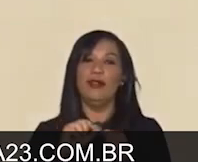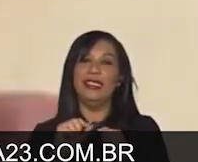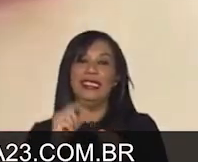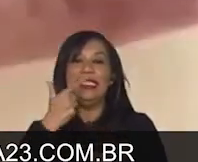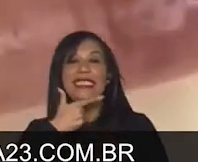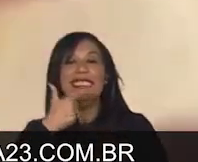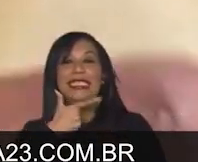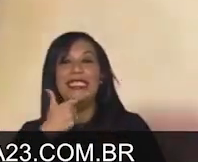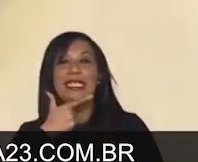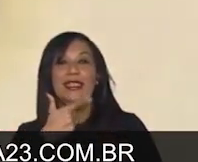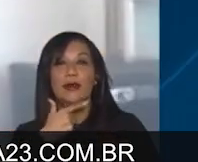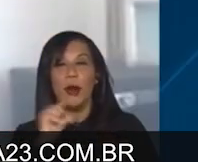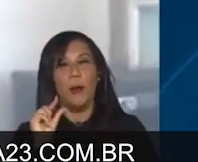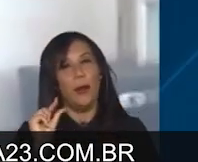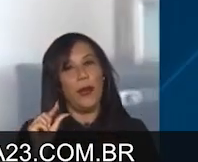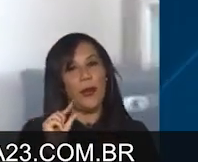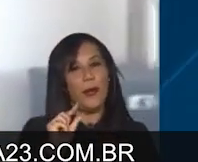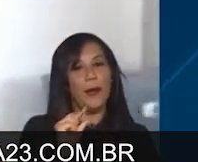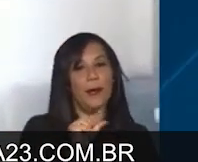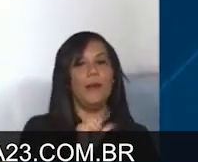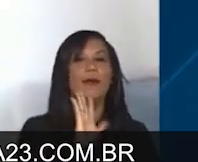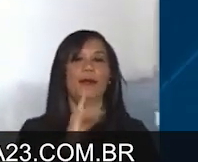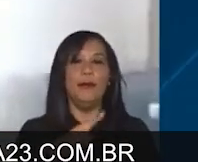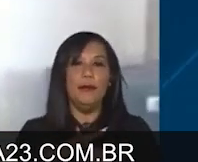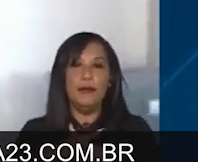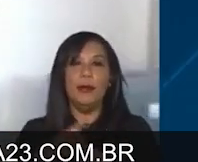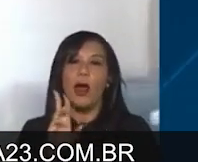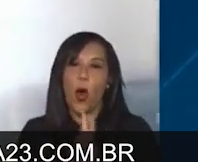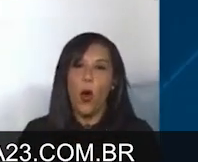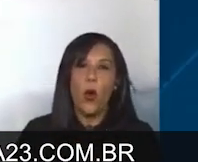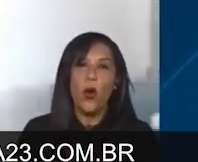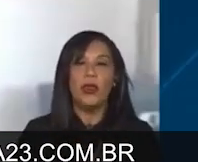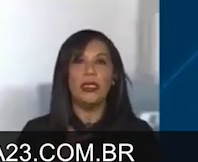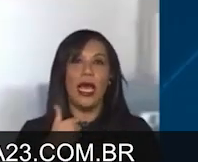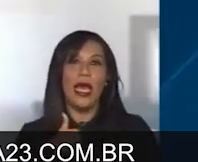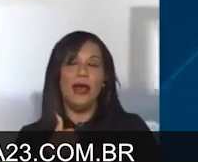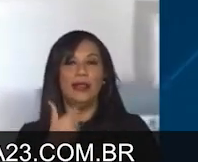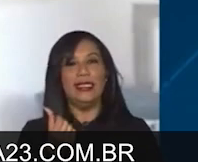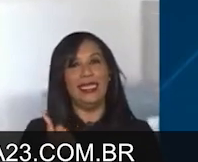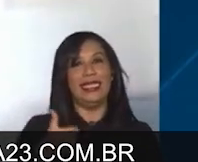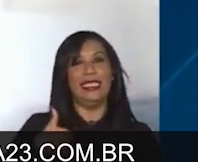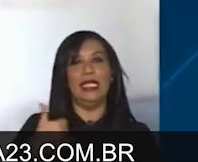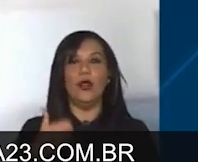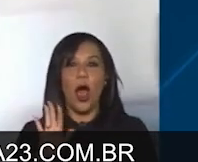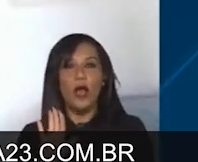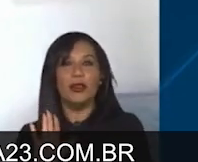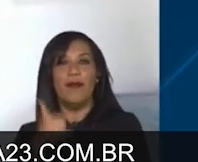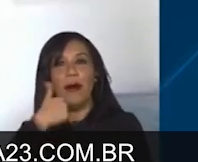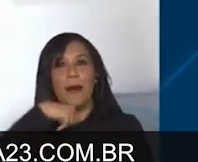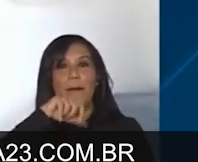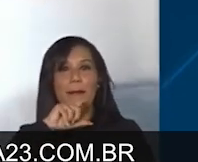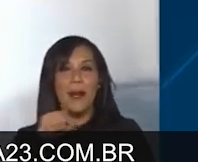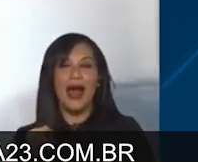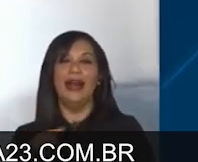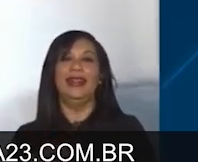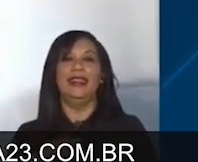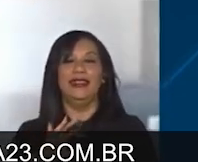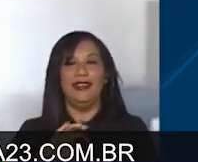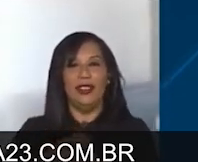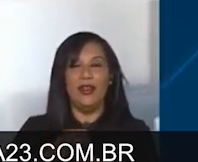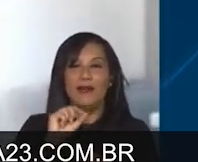em pouca quantidade, né? Mais para o uso, né? E aí eu com 6 anos eu já ajudava minha mãe a espremer queijo,